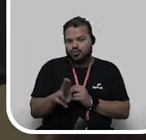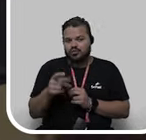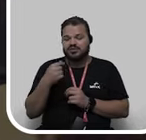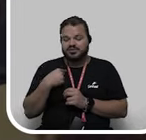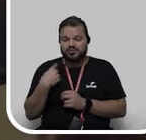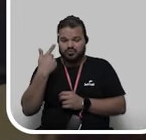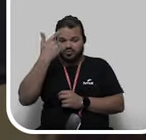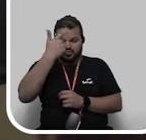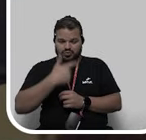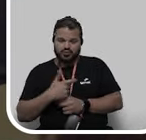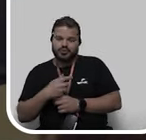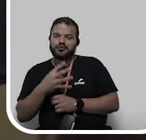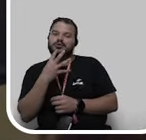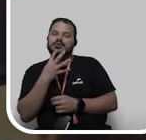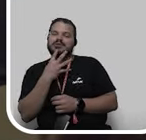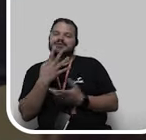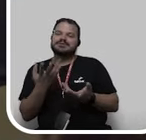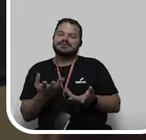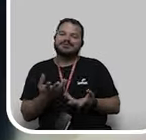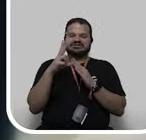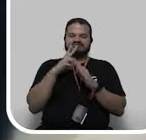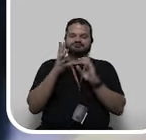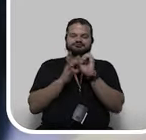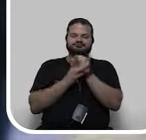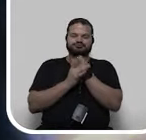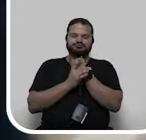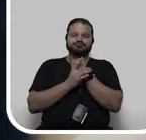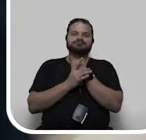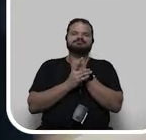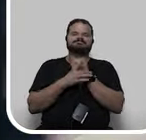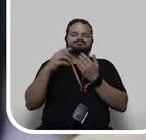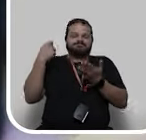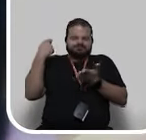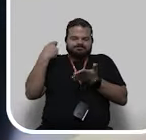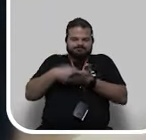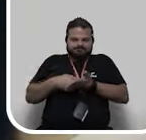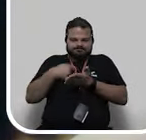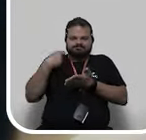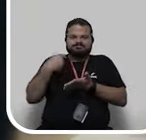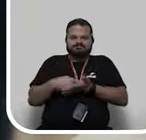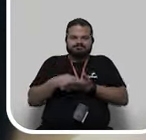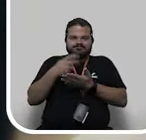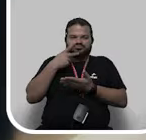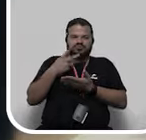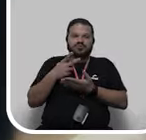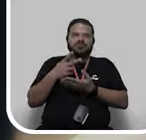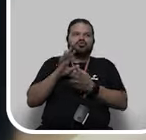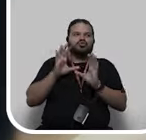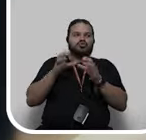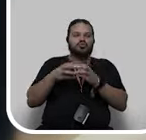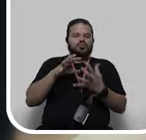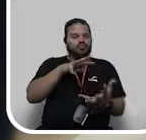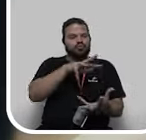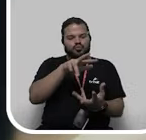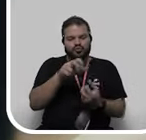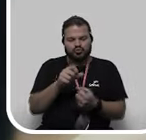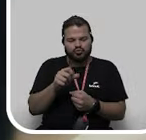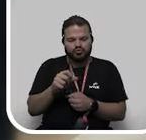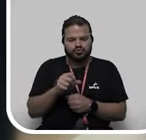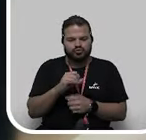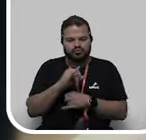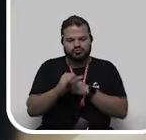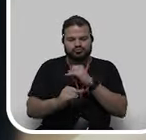mesmos fornecemos. Isso é que é mais duro, né? Obrigatoriamente, a gente tinha que estar no mundo virtual. E o mundo virtual